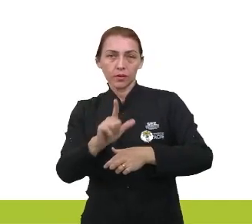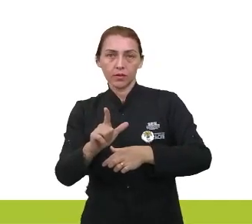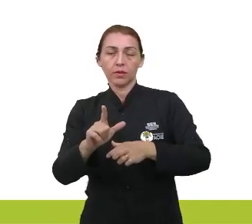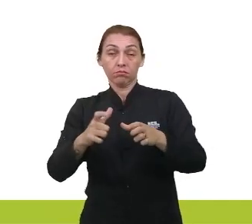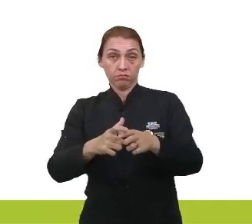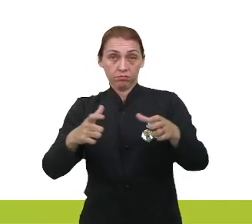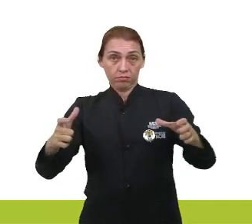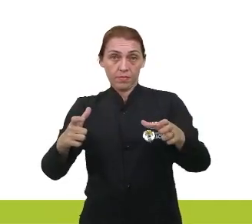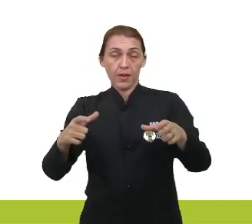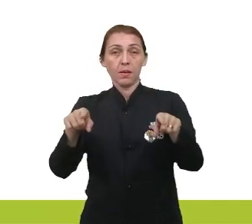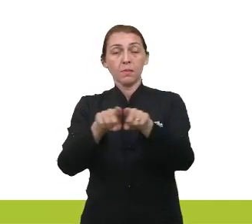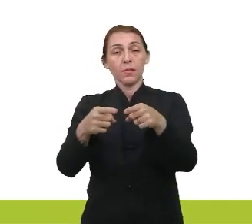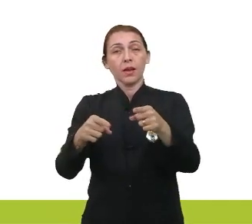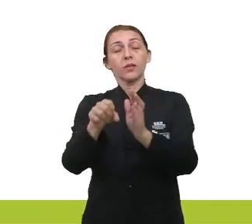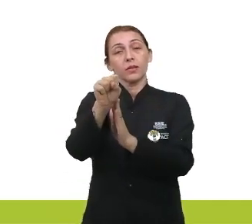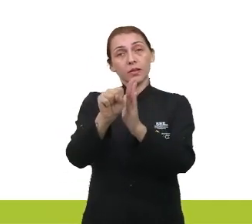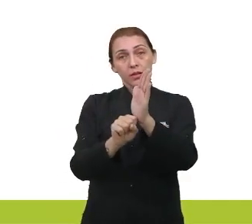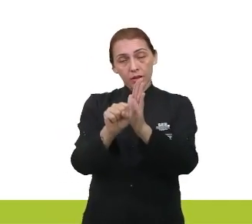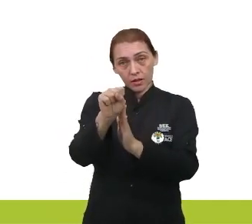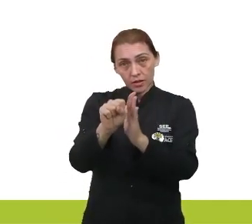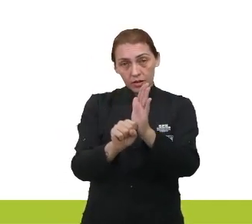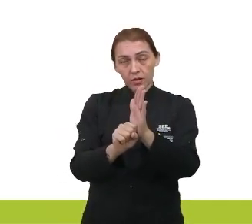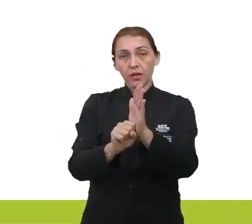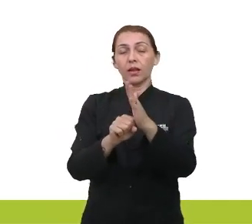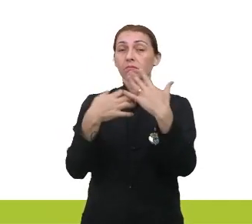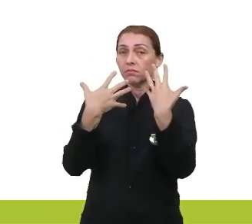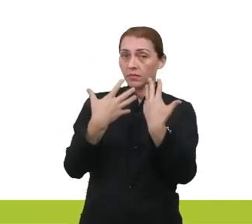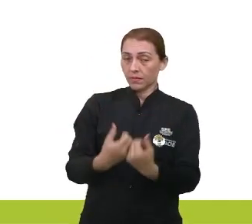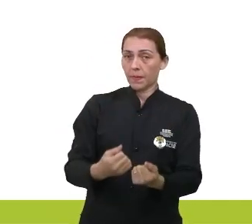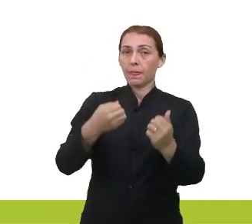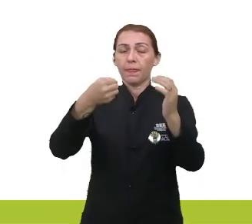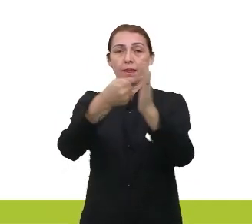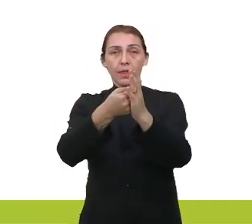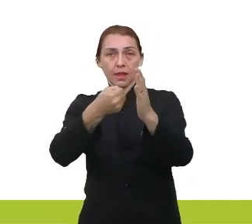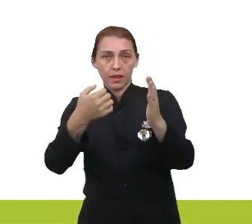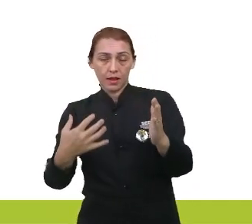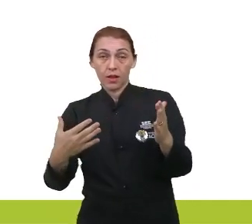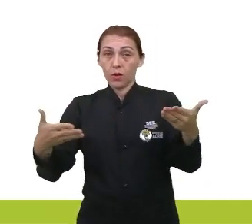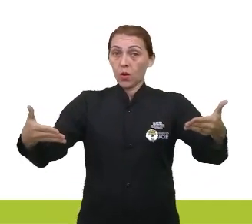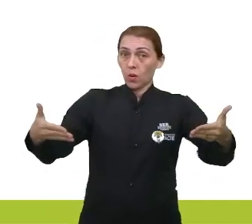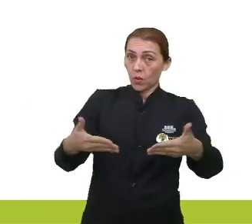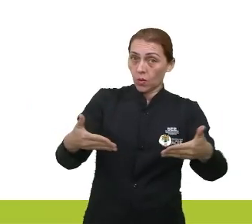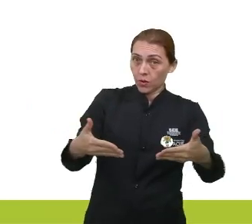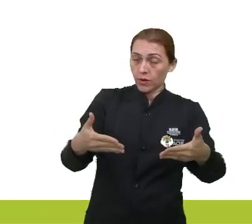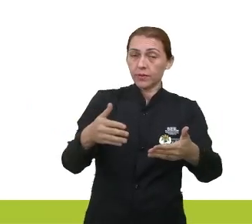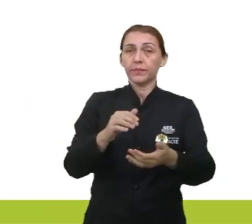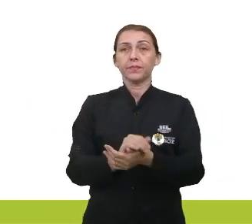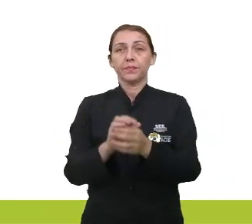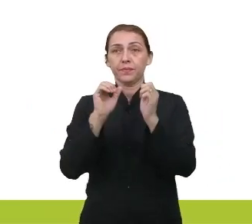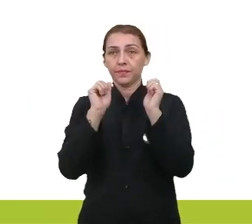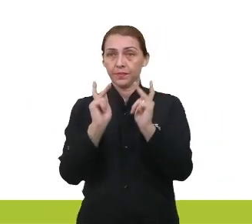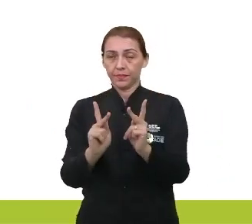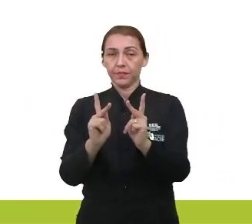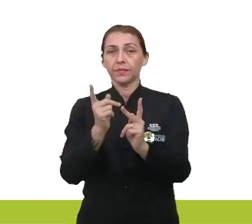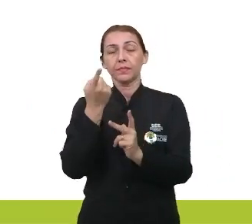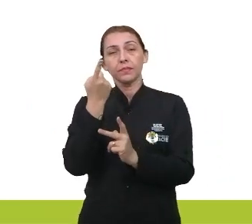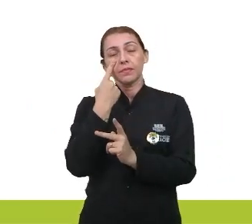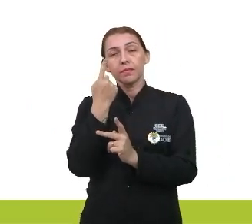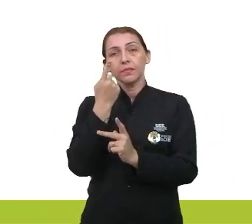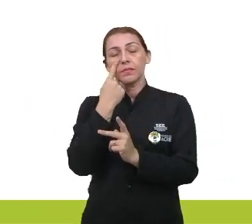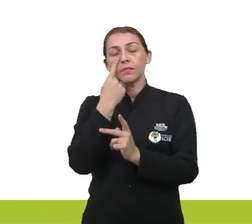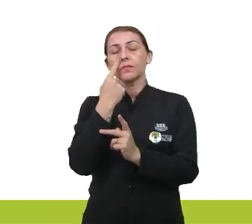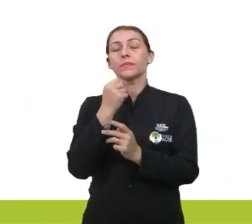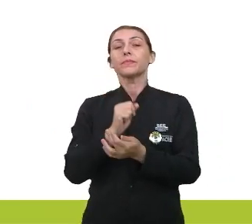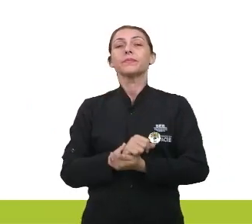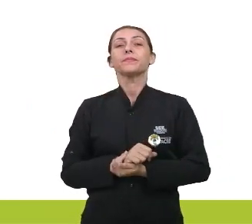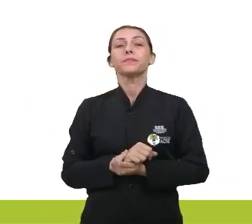maturidade, e mais um século para que assumisse as características atuais. Ok? Vamos então ao comando